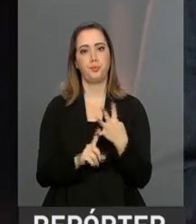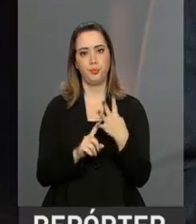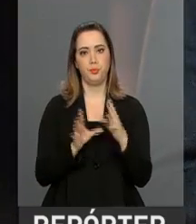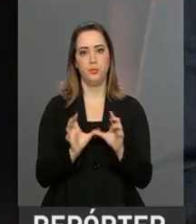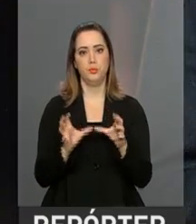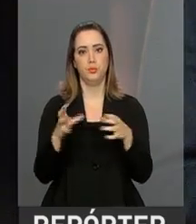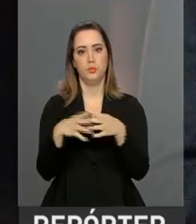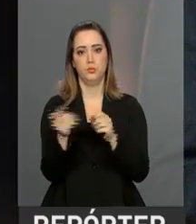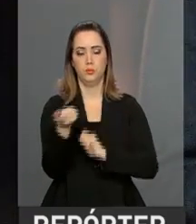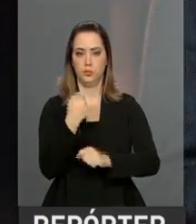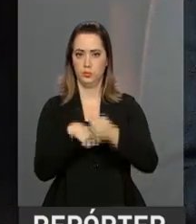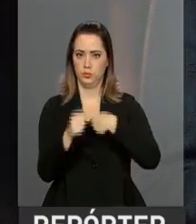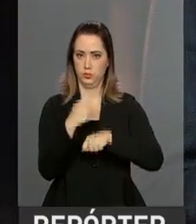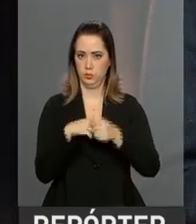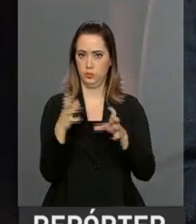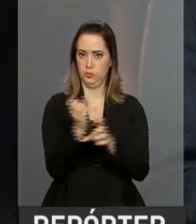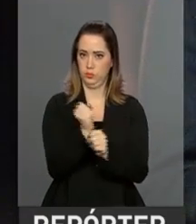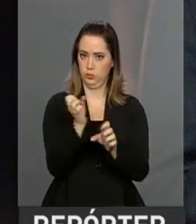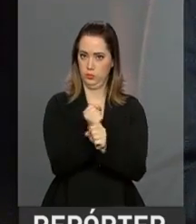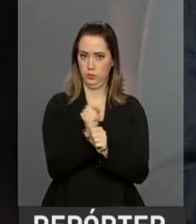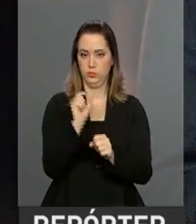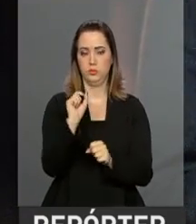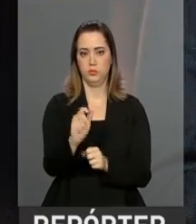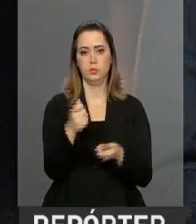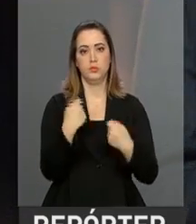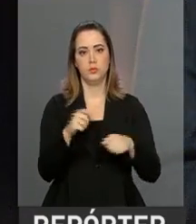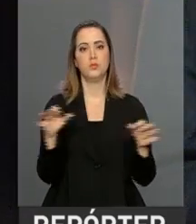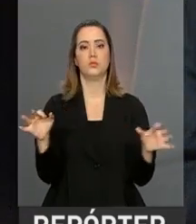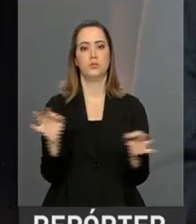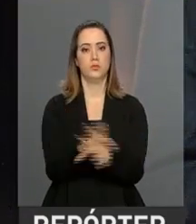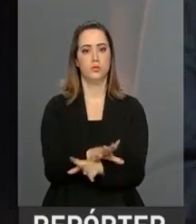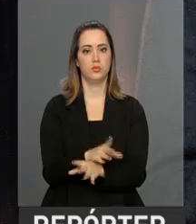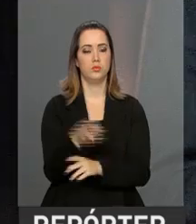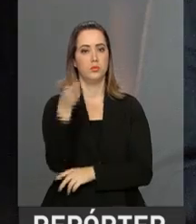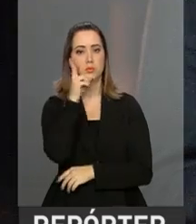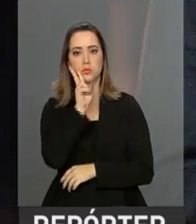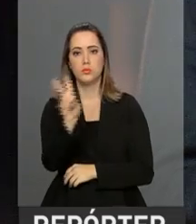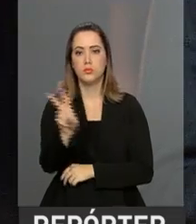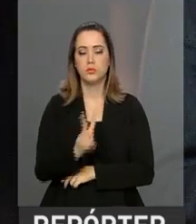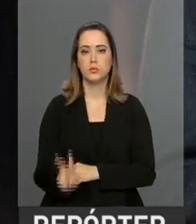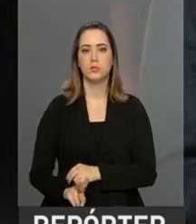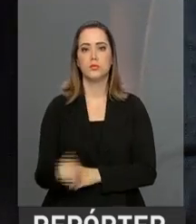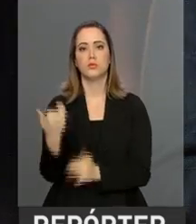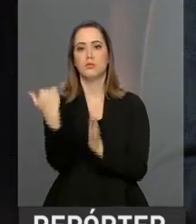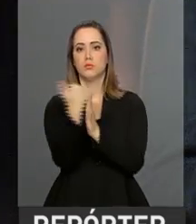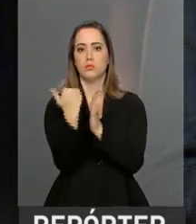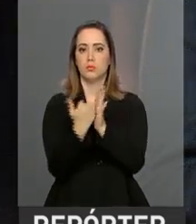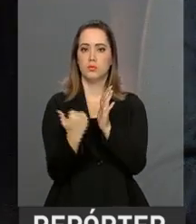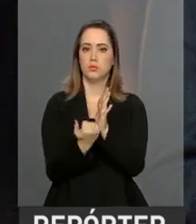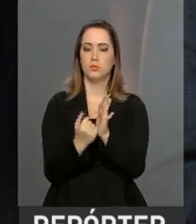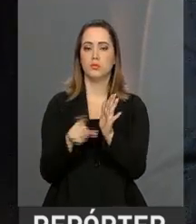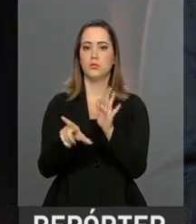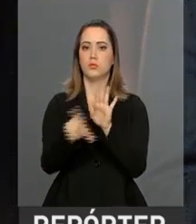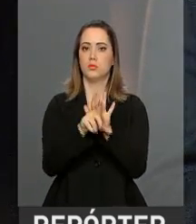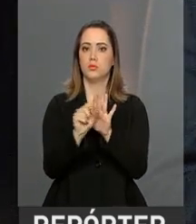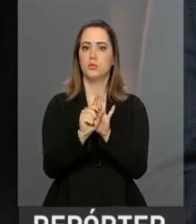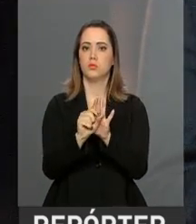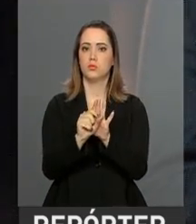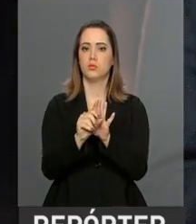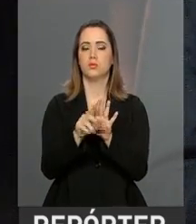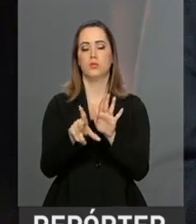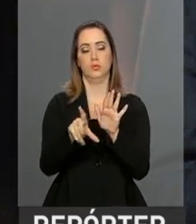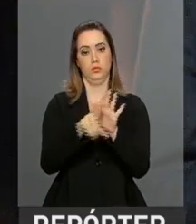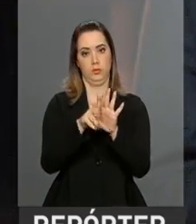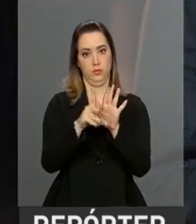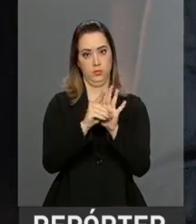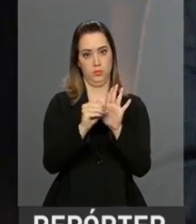mista de orçamento também precisa finalizar a análise do projeto de lei de diretrizes orçamentárias